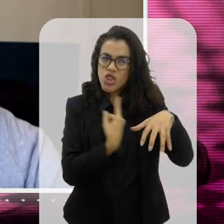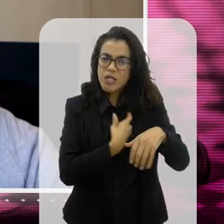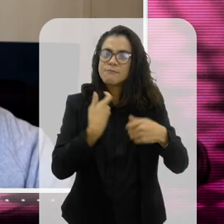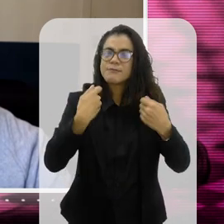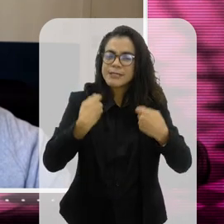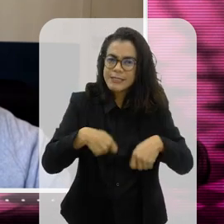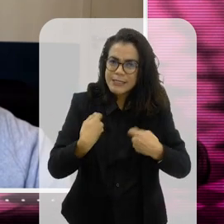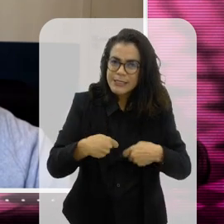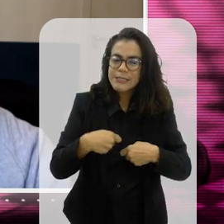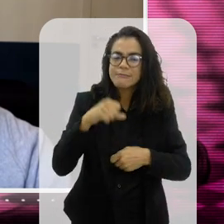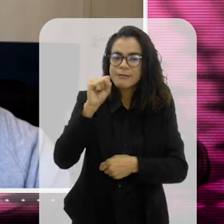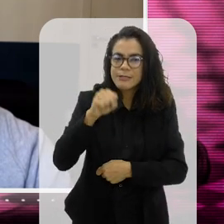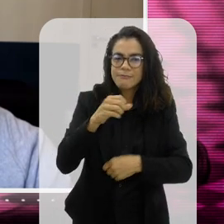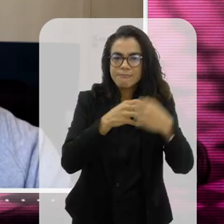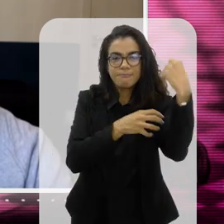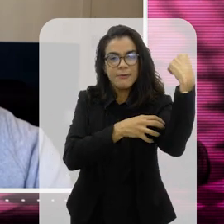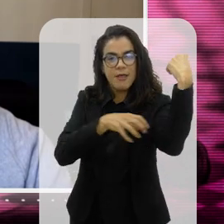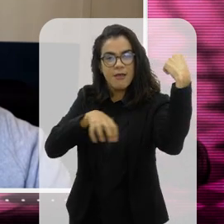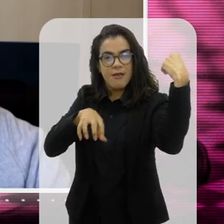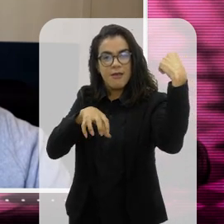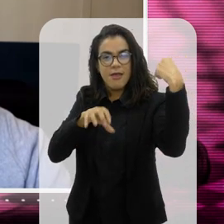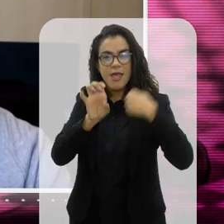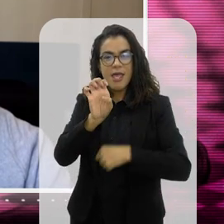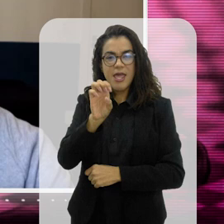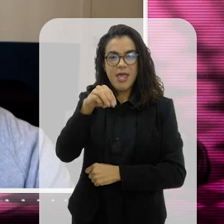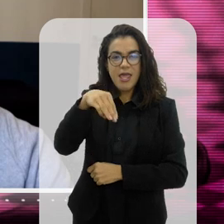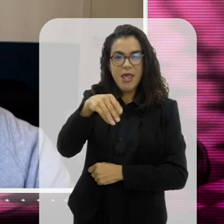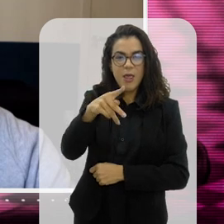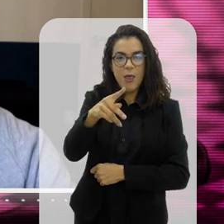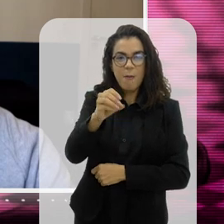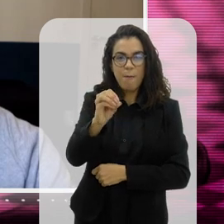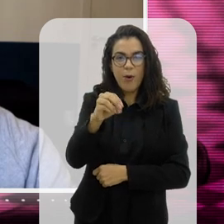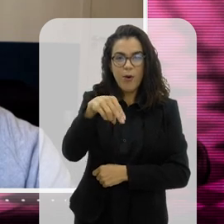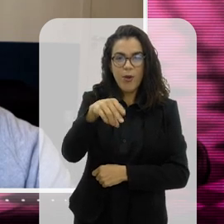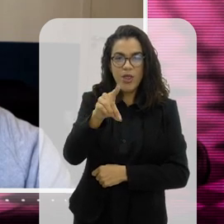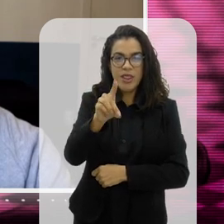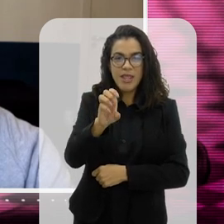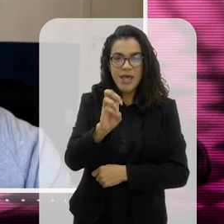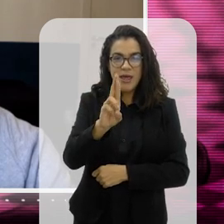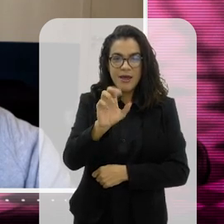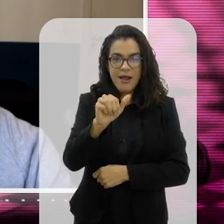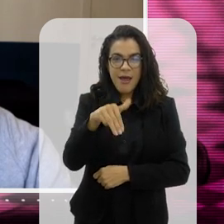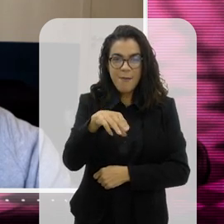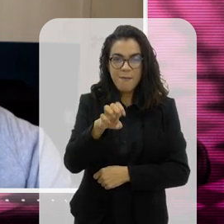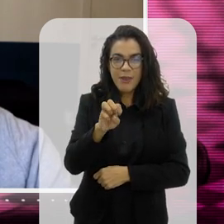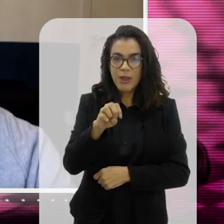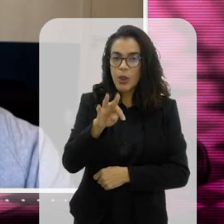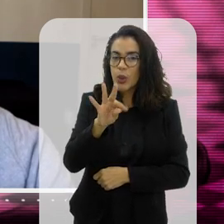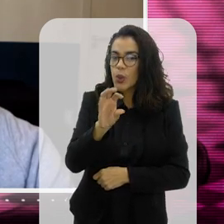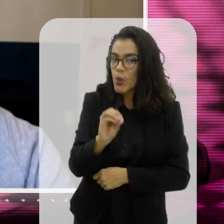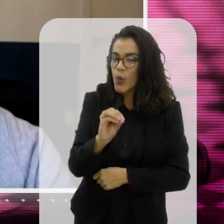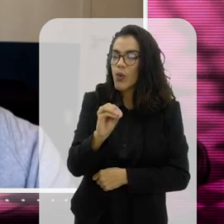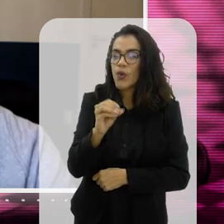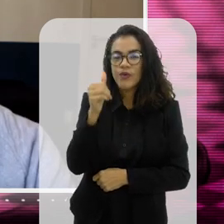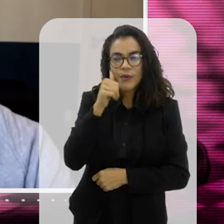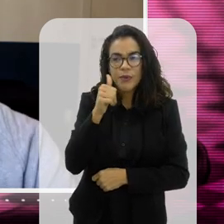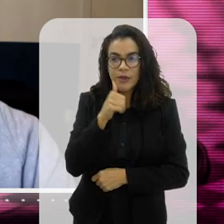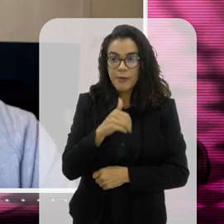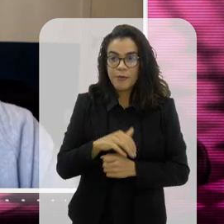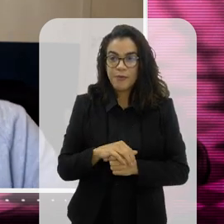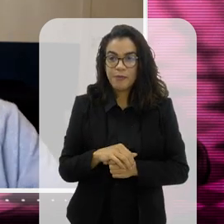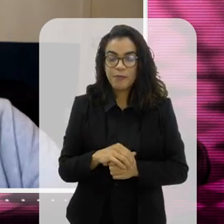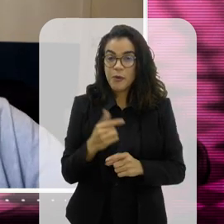tipo, precisamos falar sobre empoderamento feminino, mas quais são as dificuldades que ainda existem? Que são muitas. Os